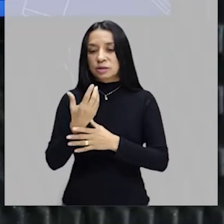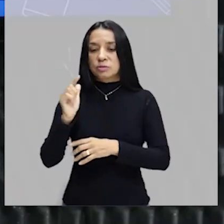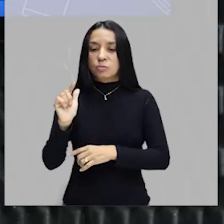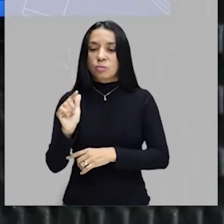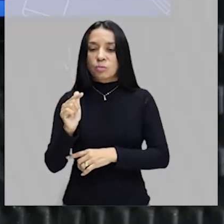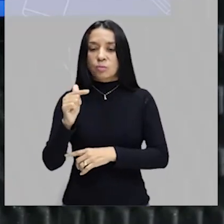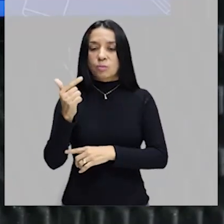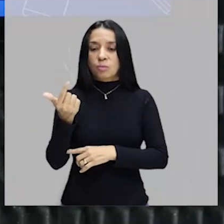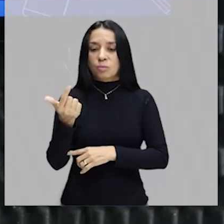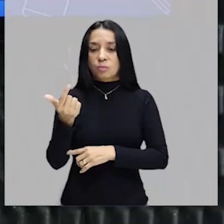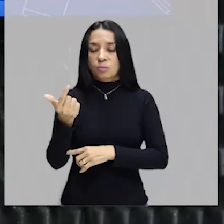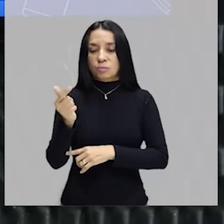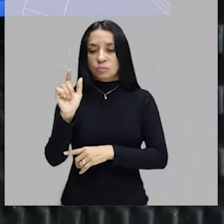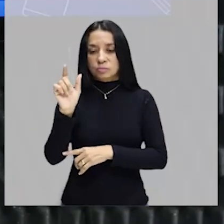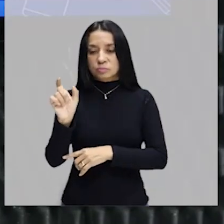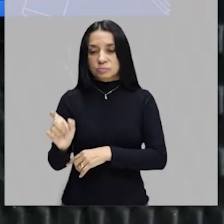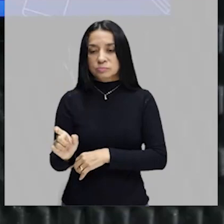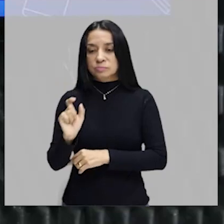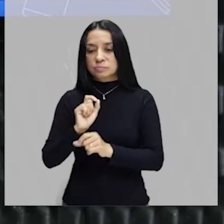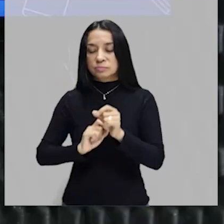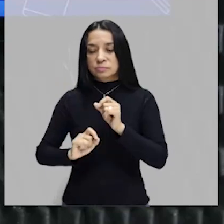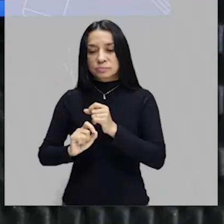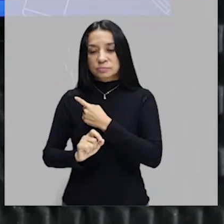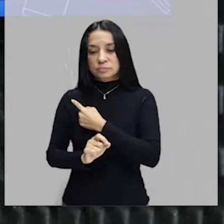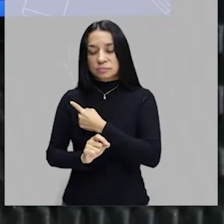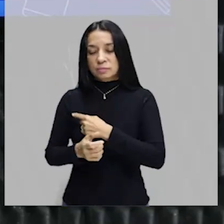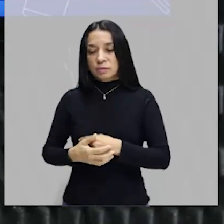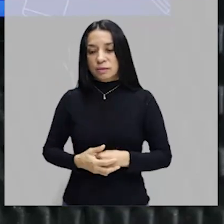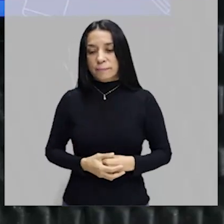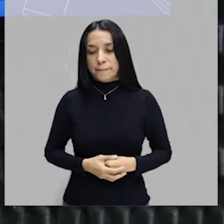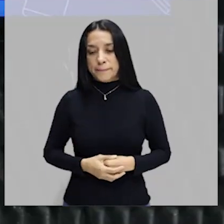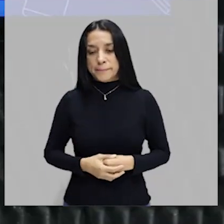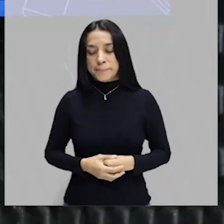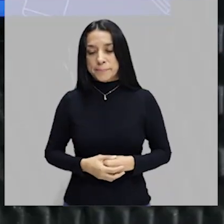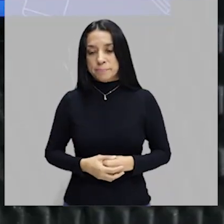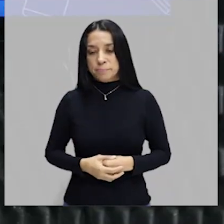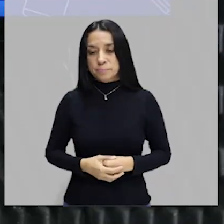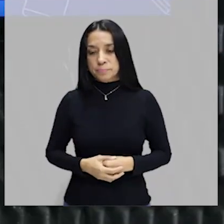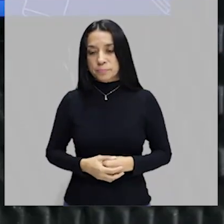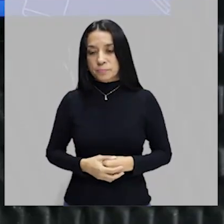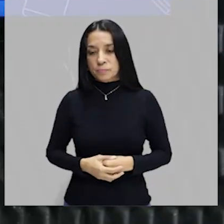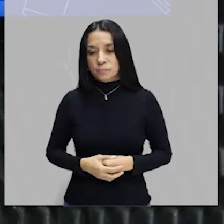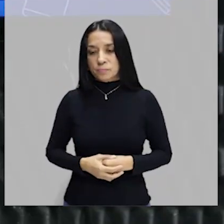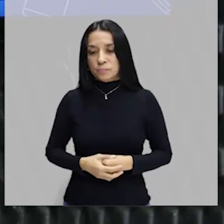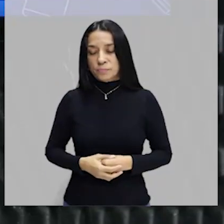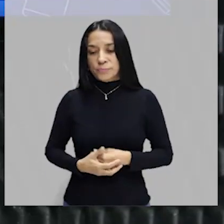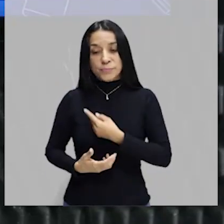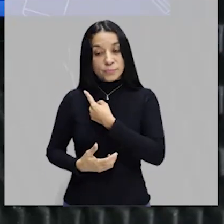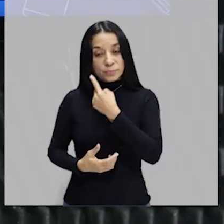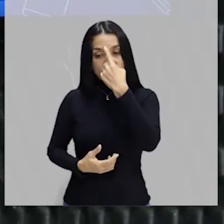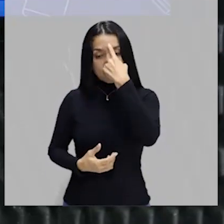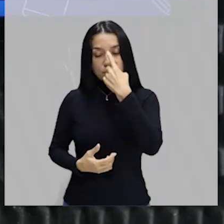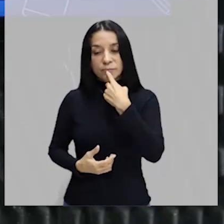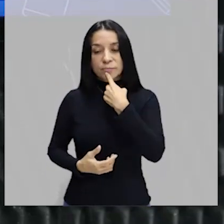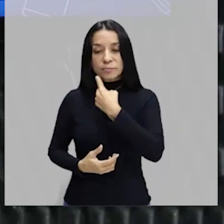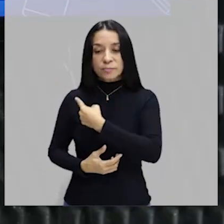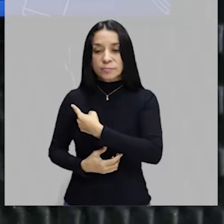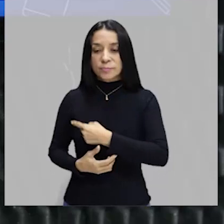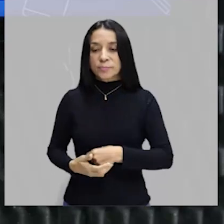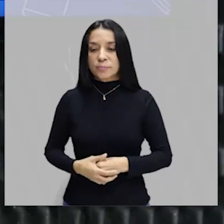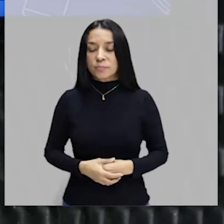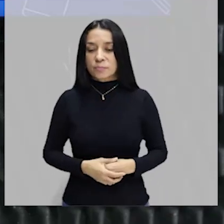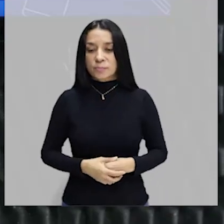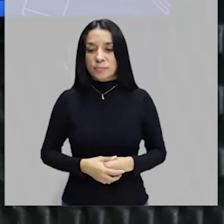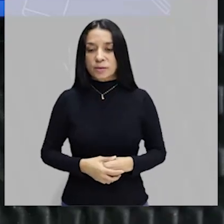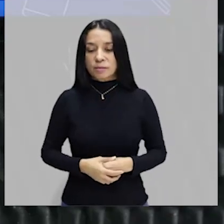outro indivíduo que é ancestral ali dessa árvore filogenética, o Horrorin